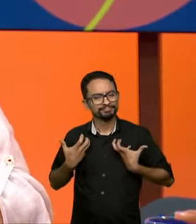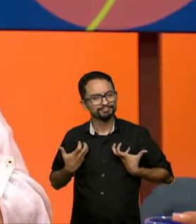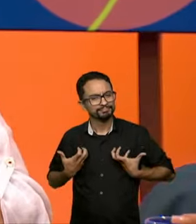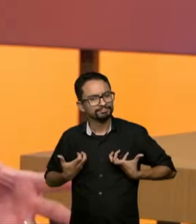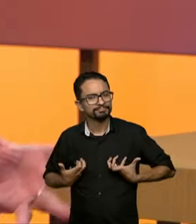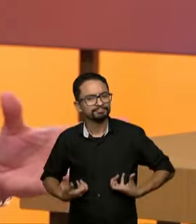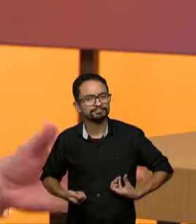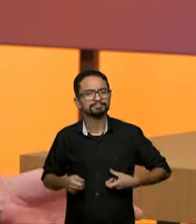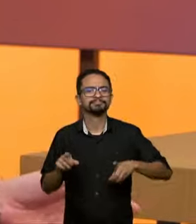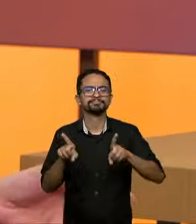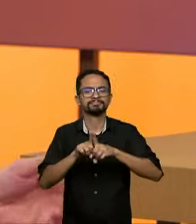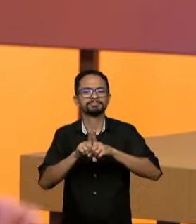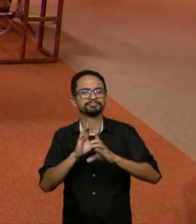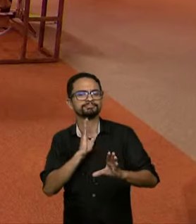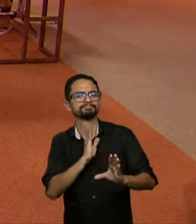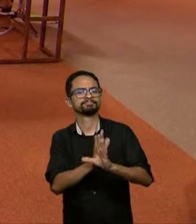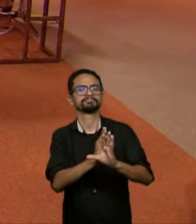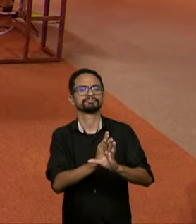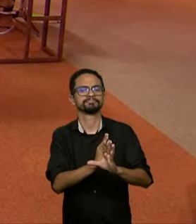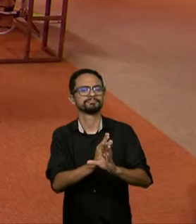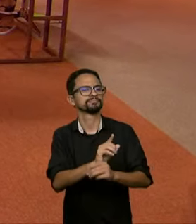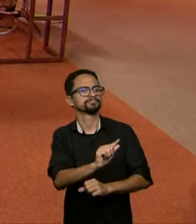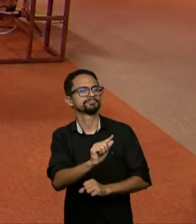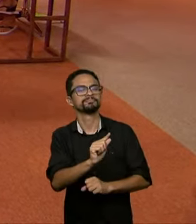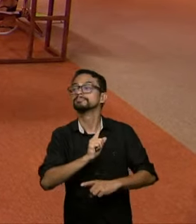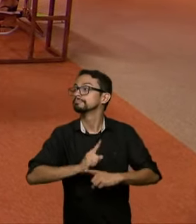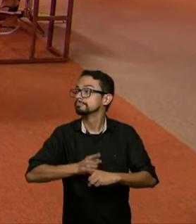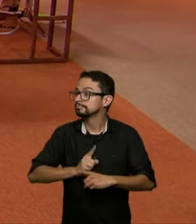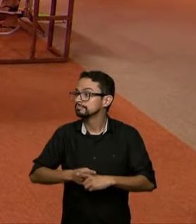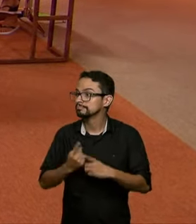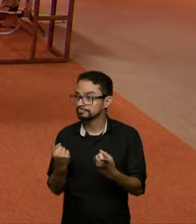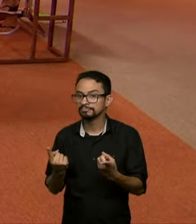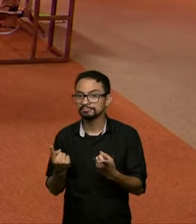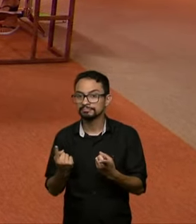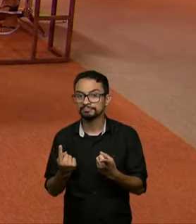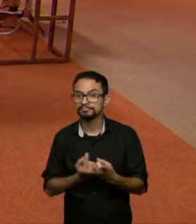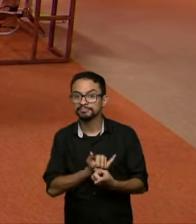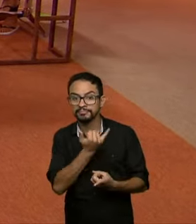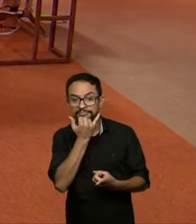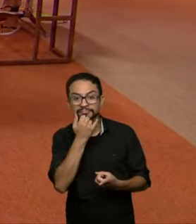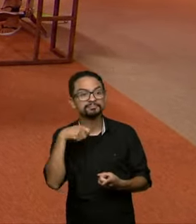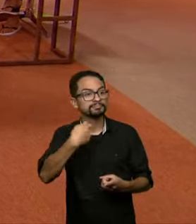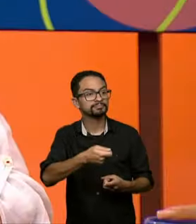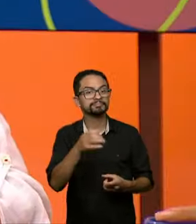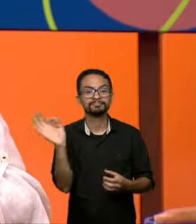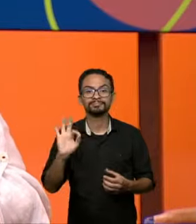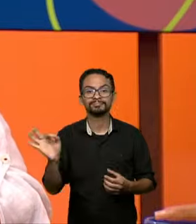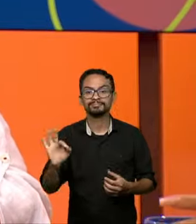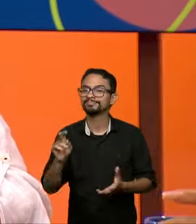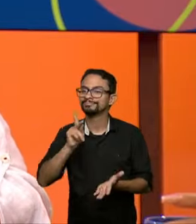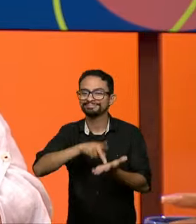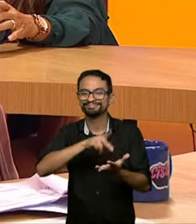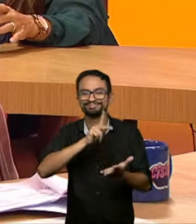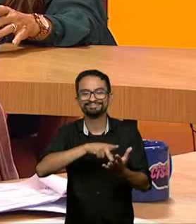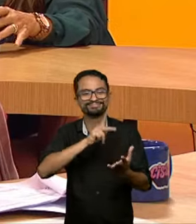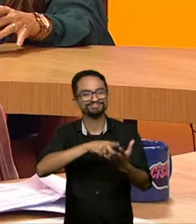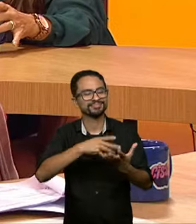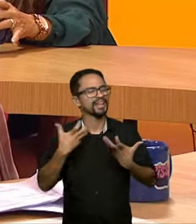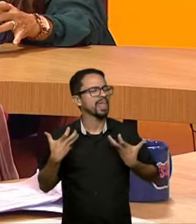você constatou. Ali que você constatou. O quê? Que você não estava sendo você. Exatamente. Ela estava